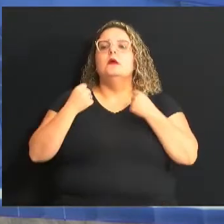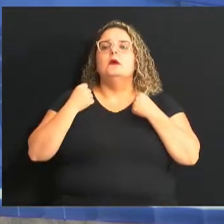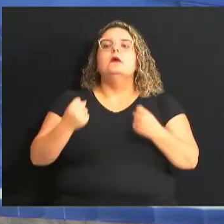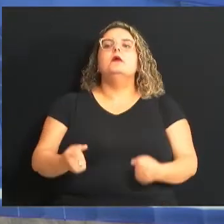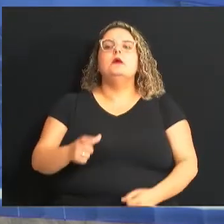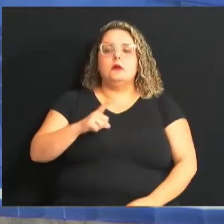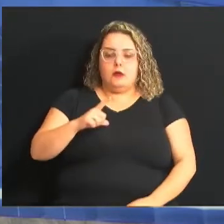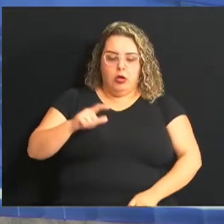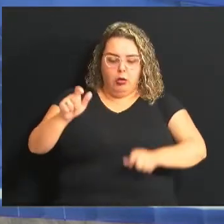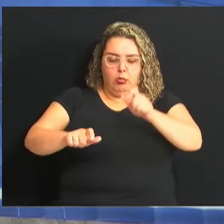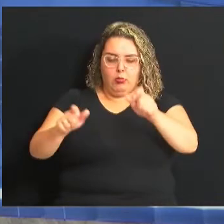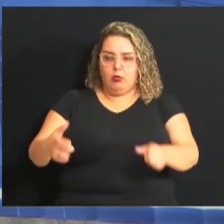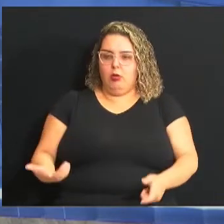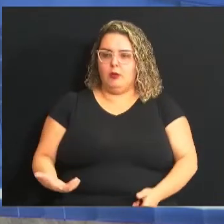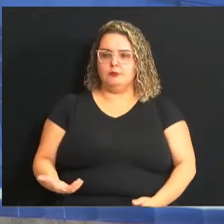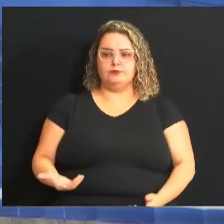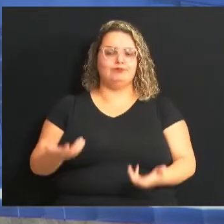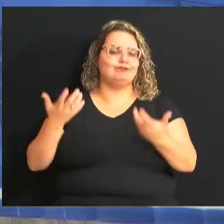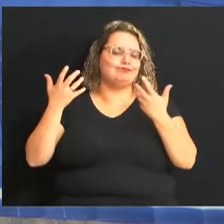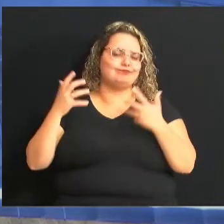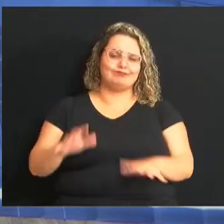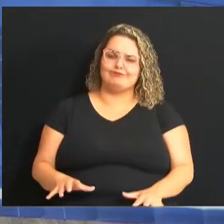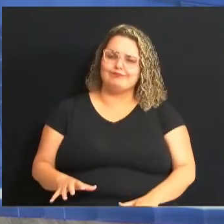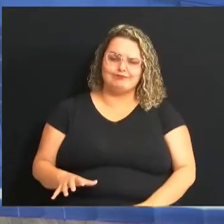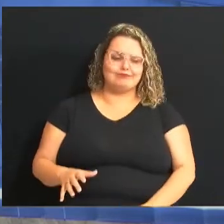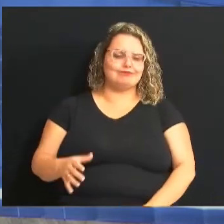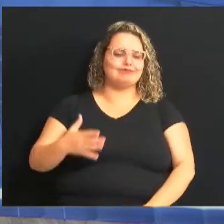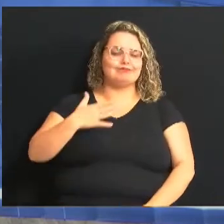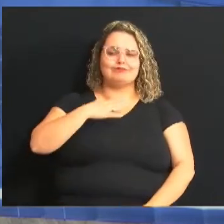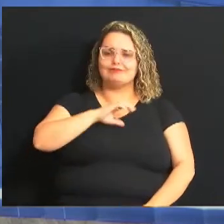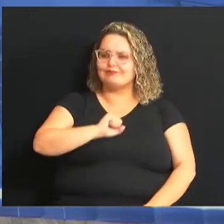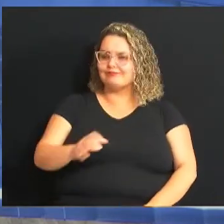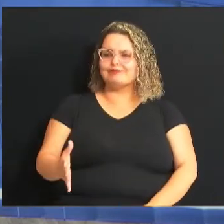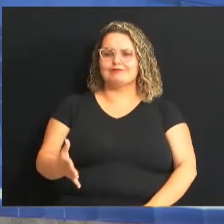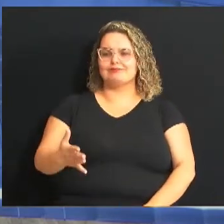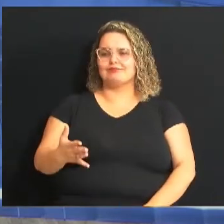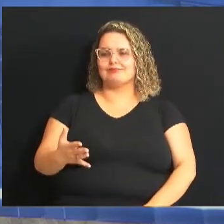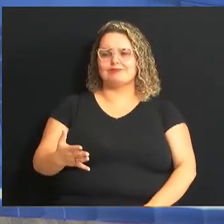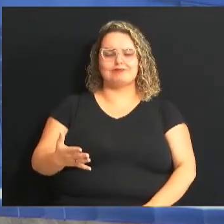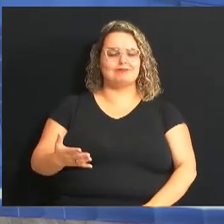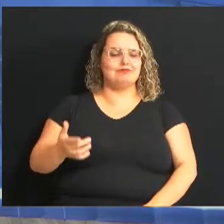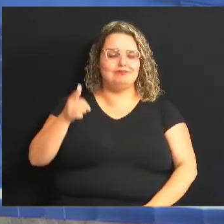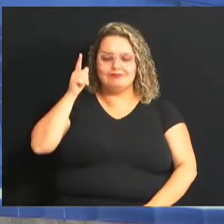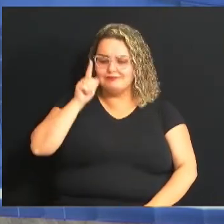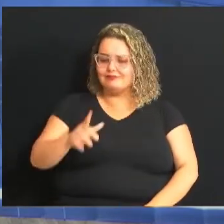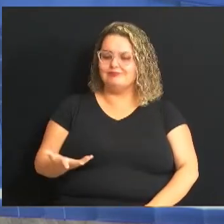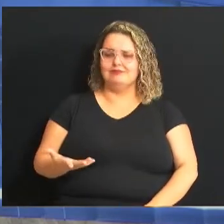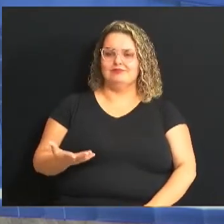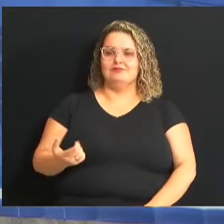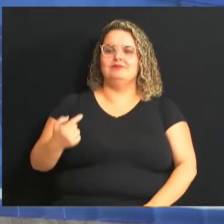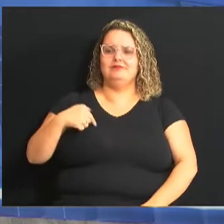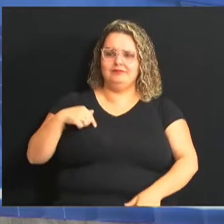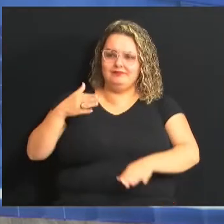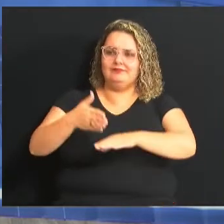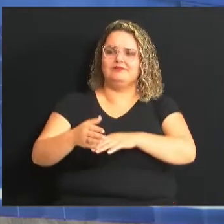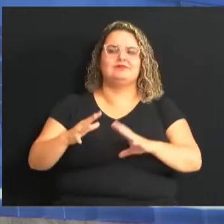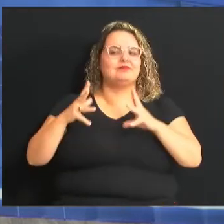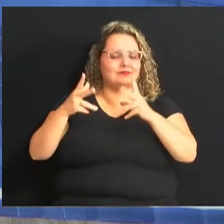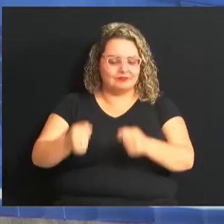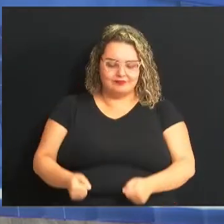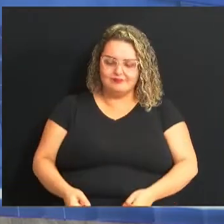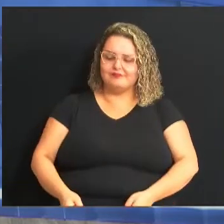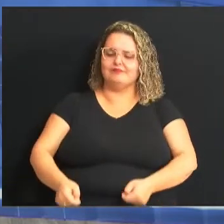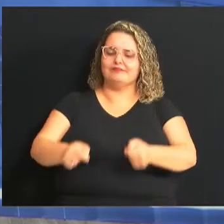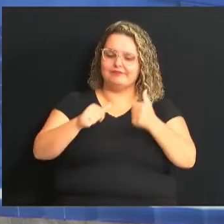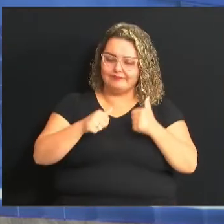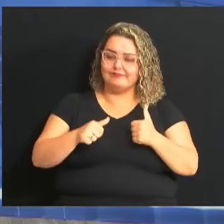que ainda não consegue fazer essa atividade física. Eu vou me incluir nesse bloco, sabendo de todos os benefícios da